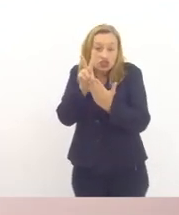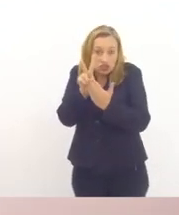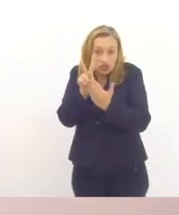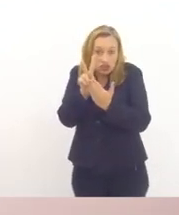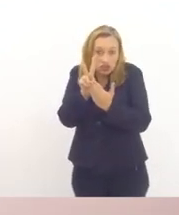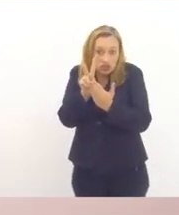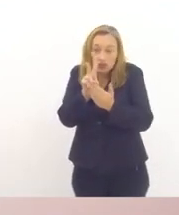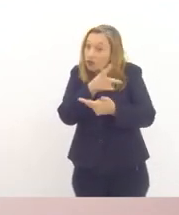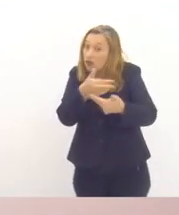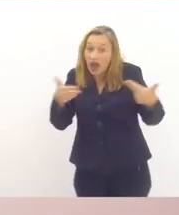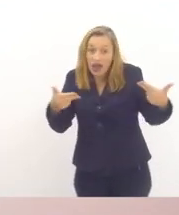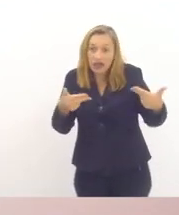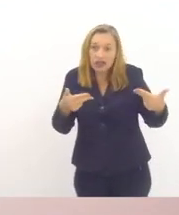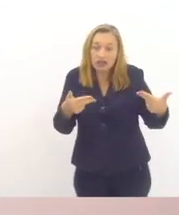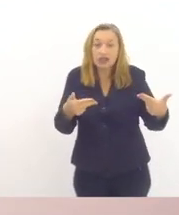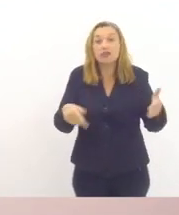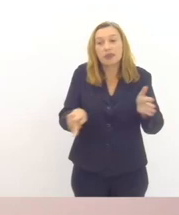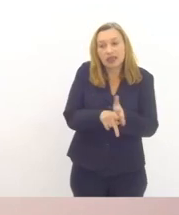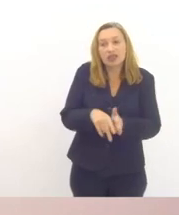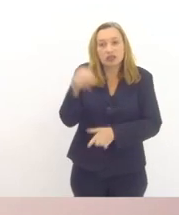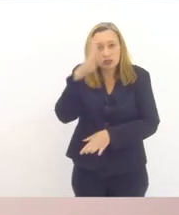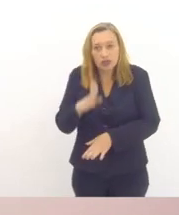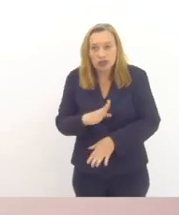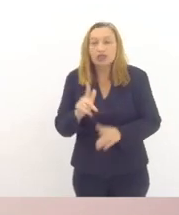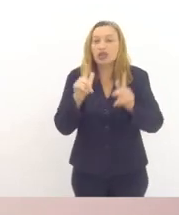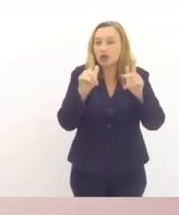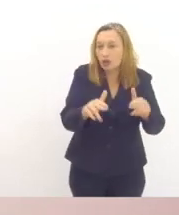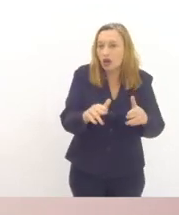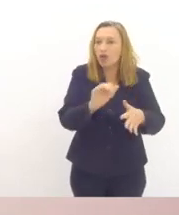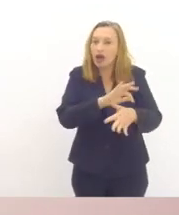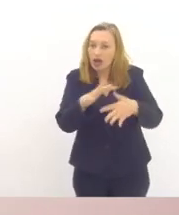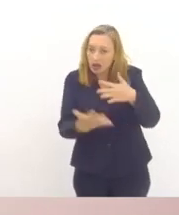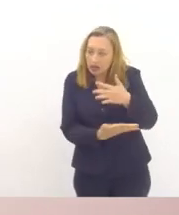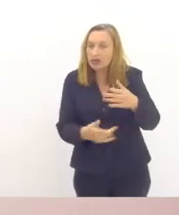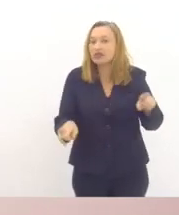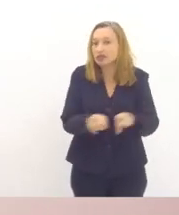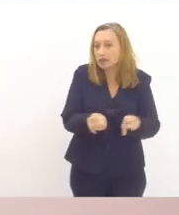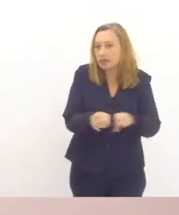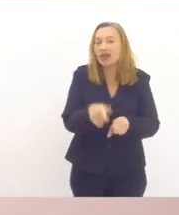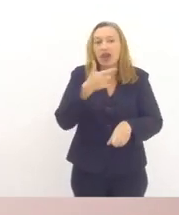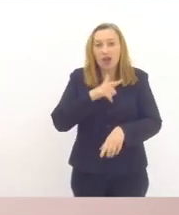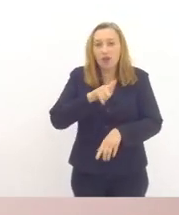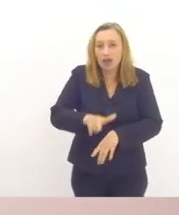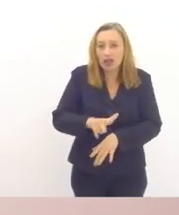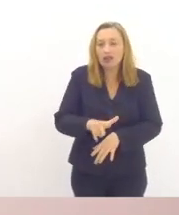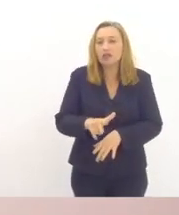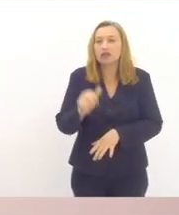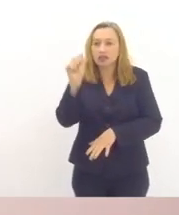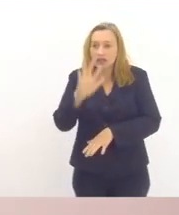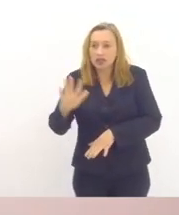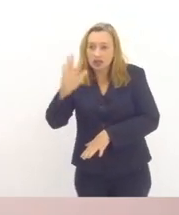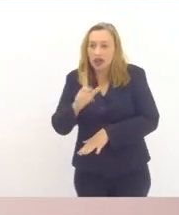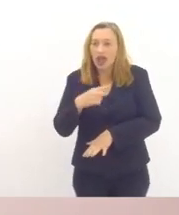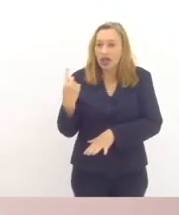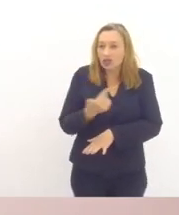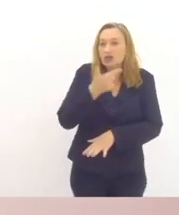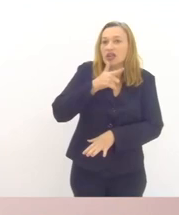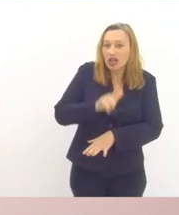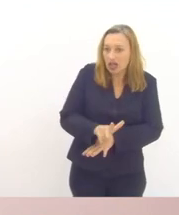são nacionais. Assim como a Libras é também uma língua nacional. Né? É a nossa